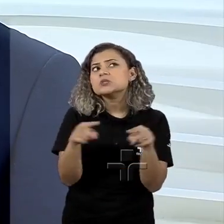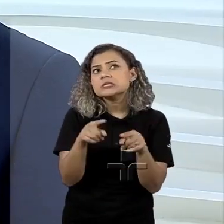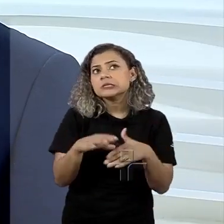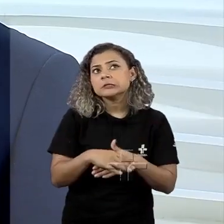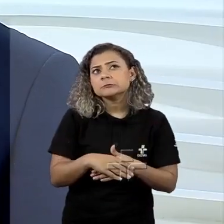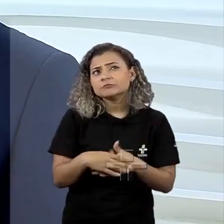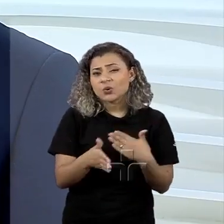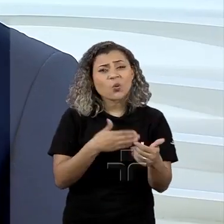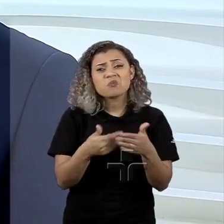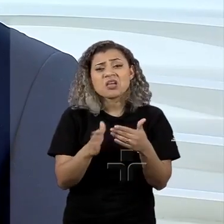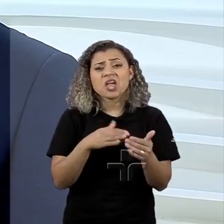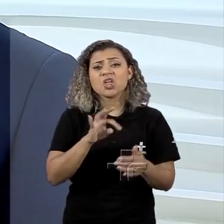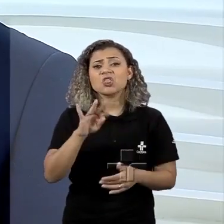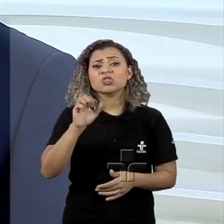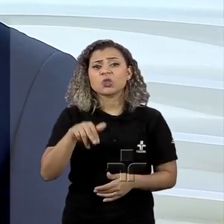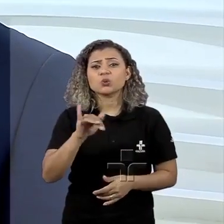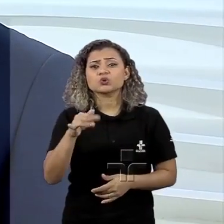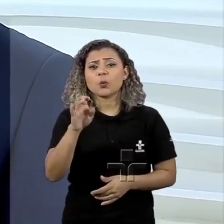Qualquer música do Tom Jobim. Eu sou